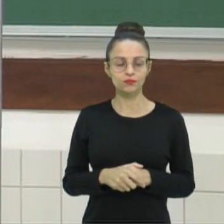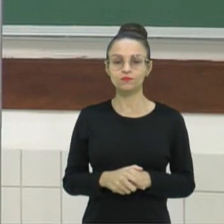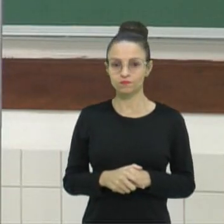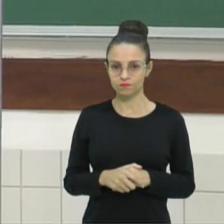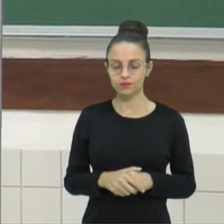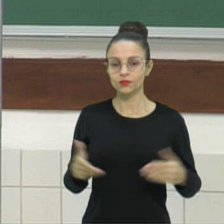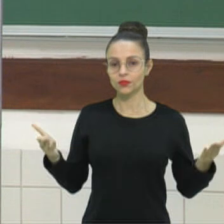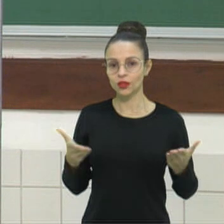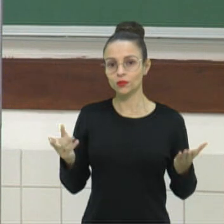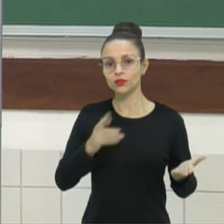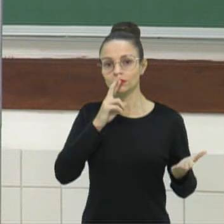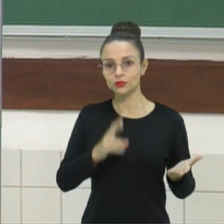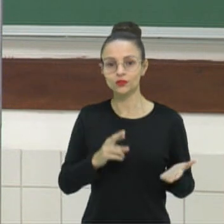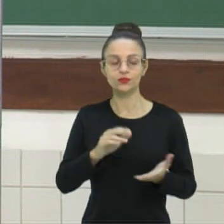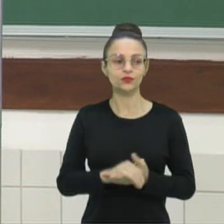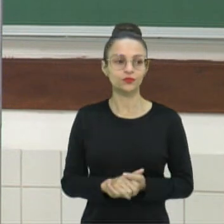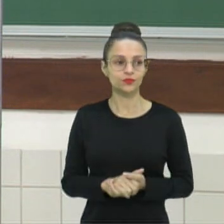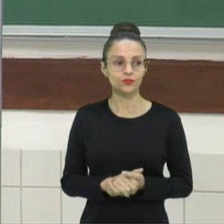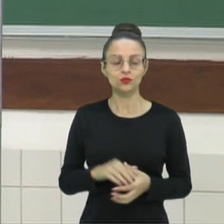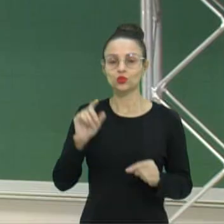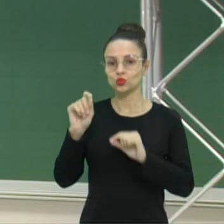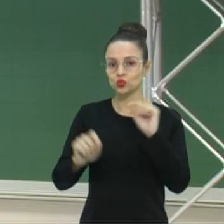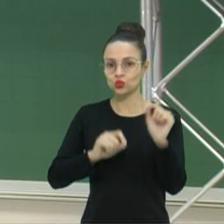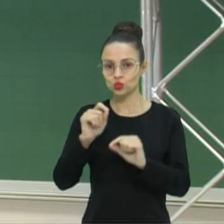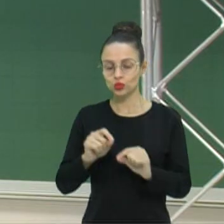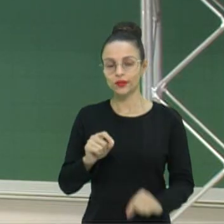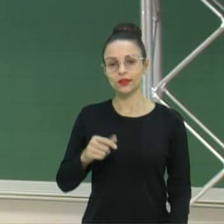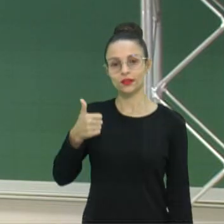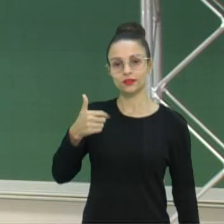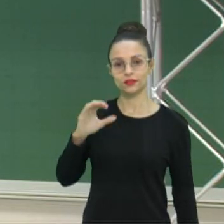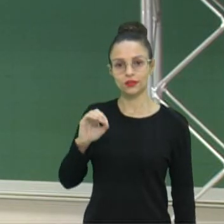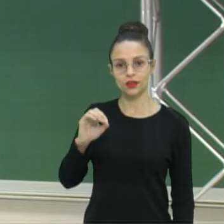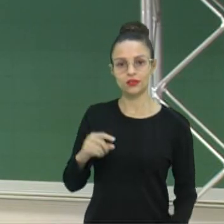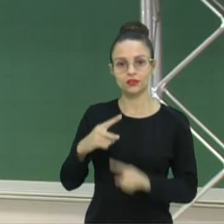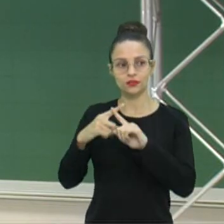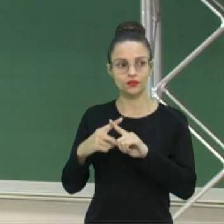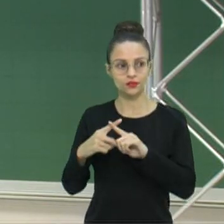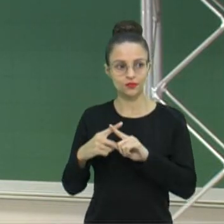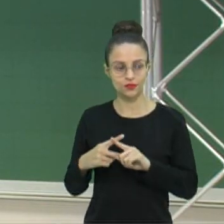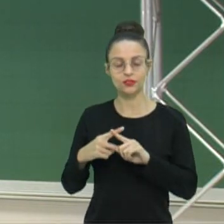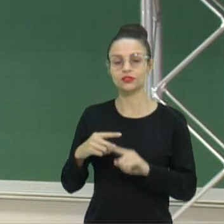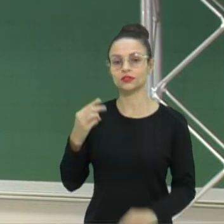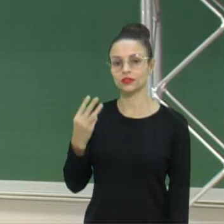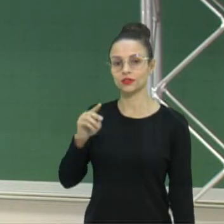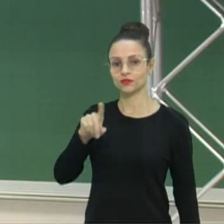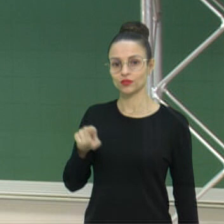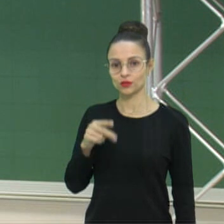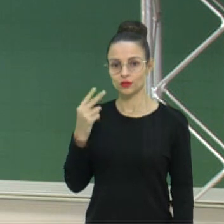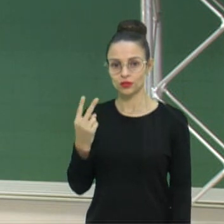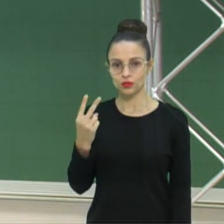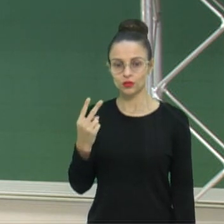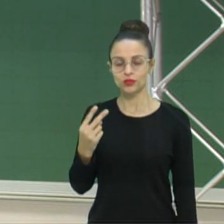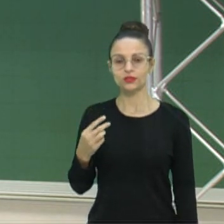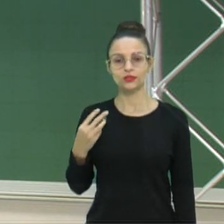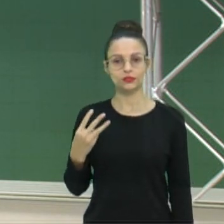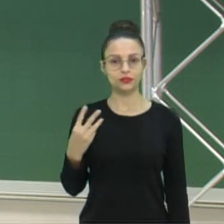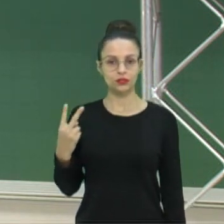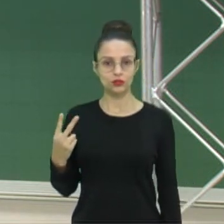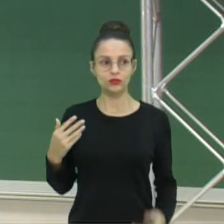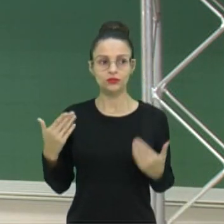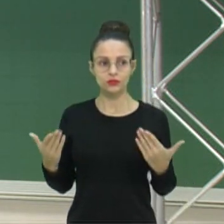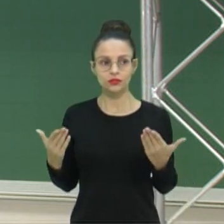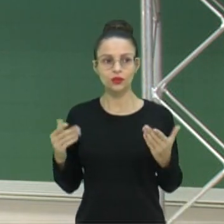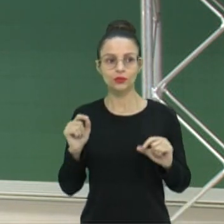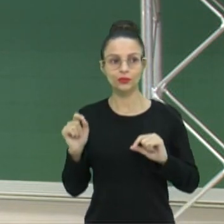Certo? E agora você resolve. Certo? O que a gente vai ter? 10 vezes 3,2, nós vamos ter 32. Ou